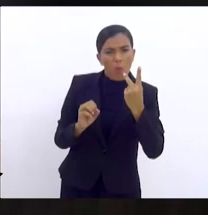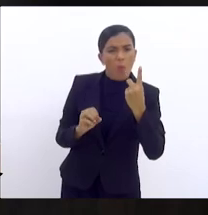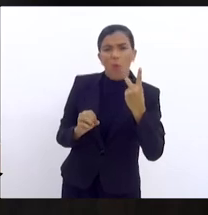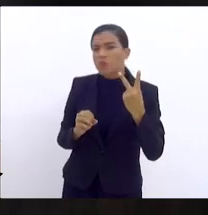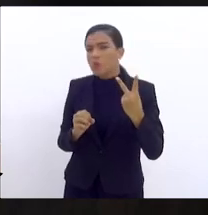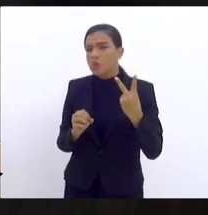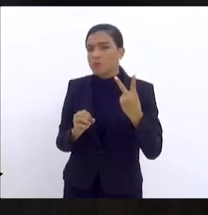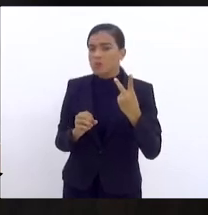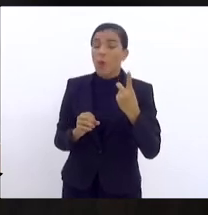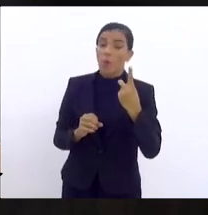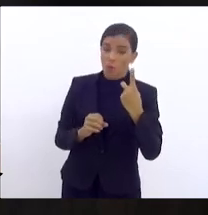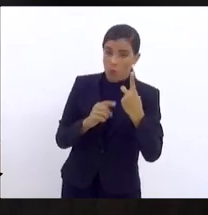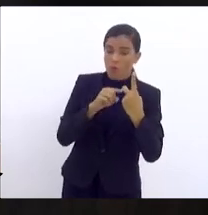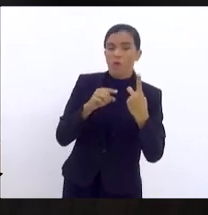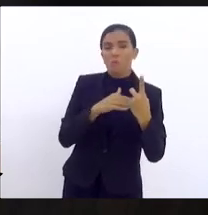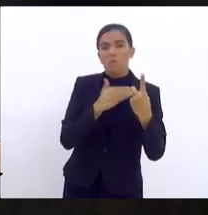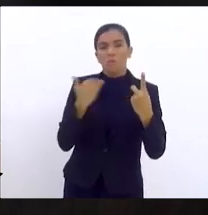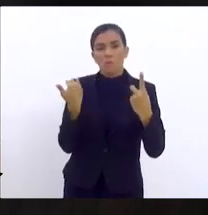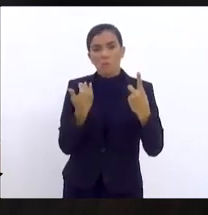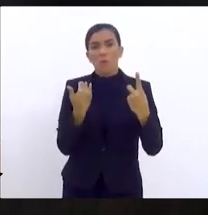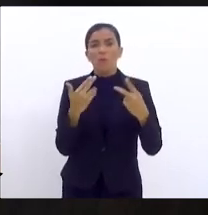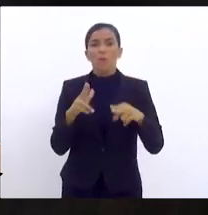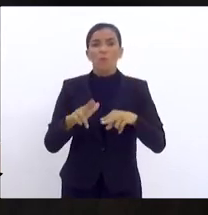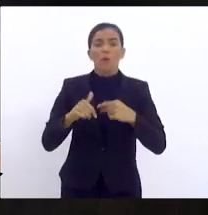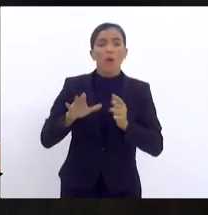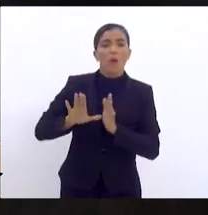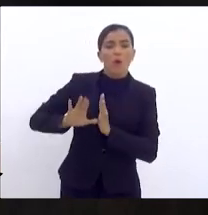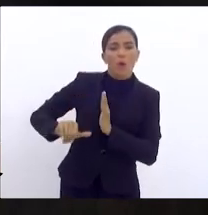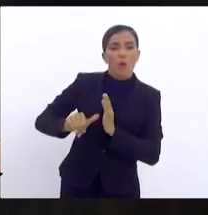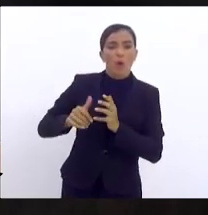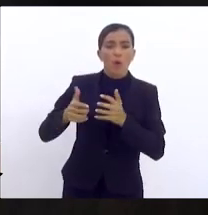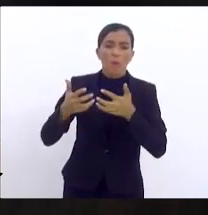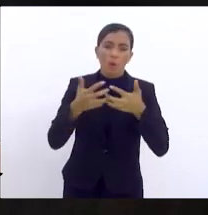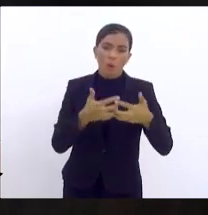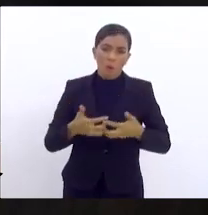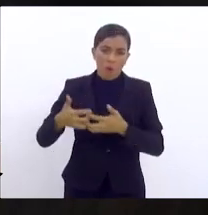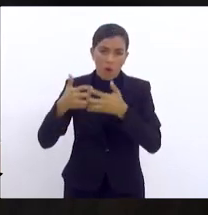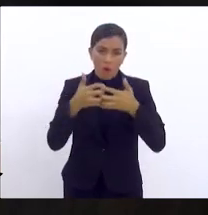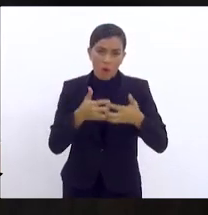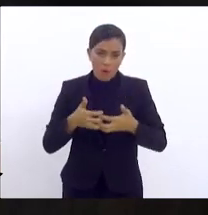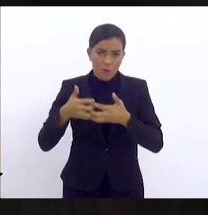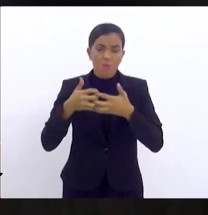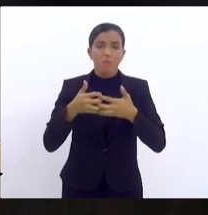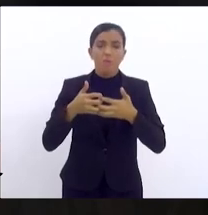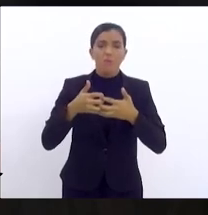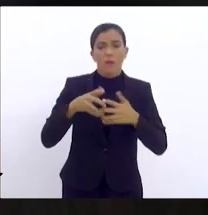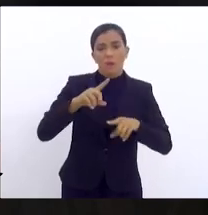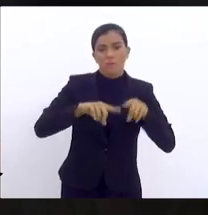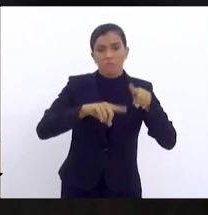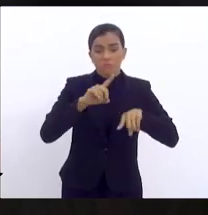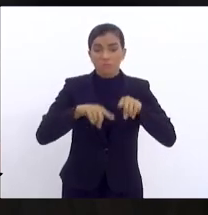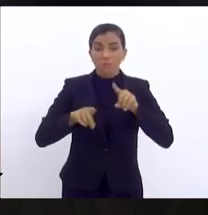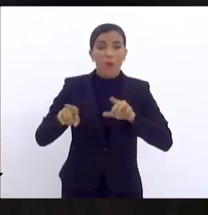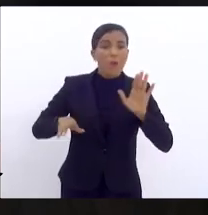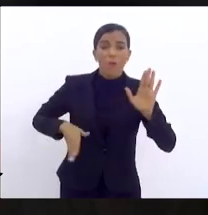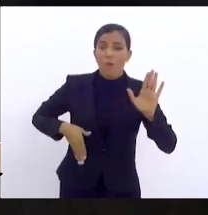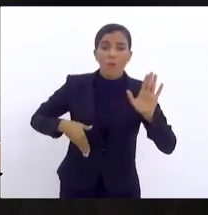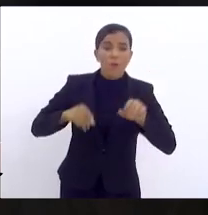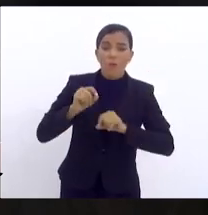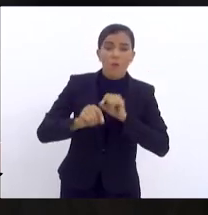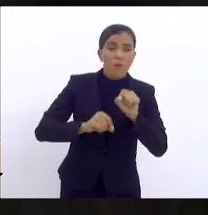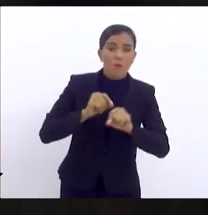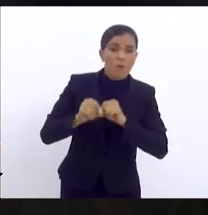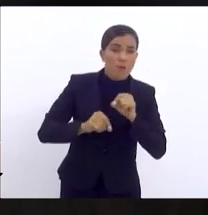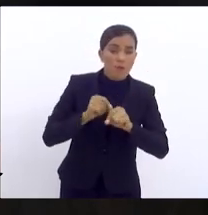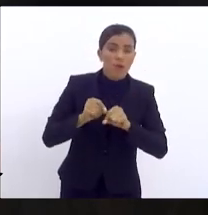foi um foi morto porque eles tinham roubado uma carga levado a carga e aí o que que o Vagabundo faz na